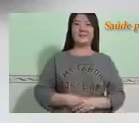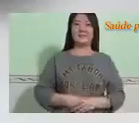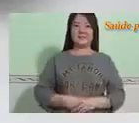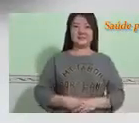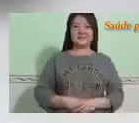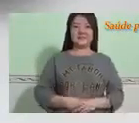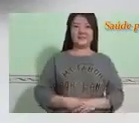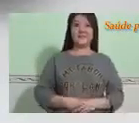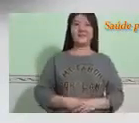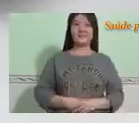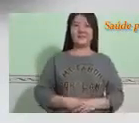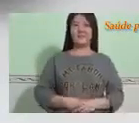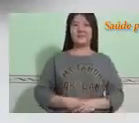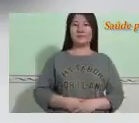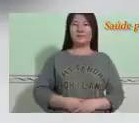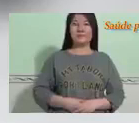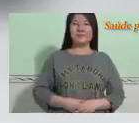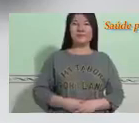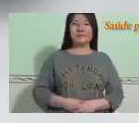importante acento agudo